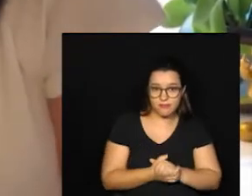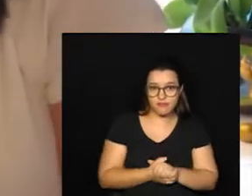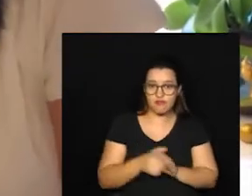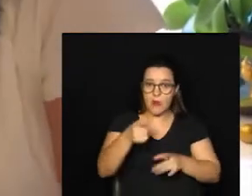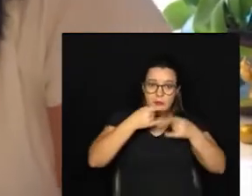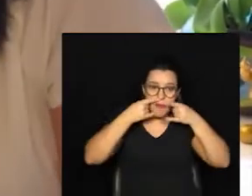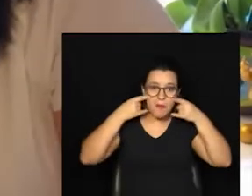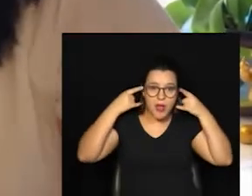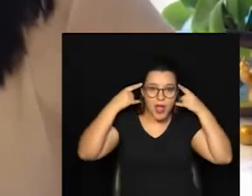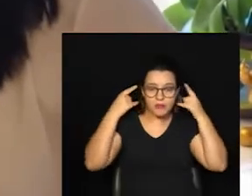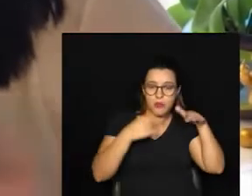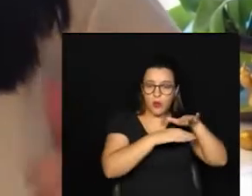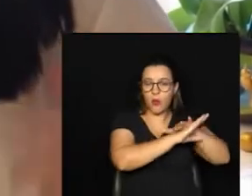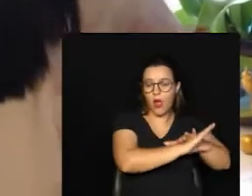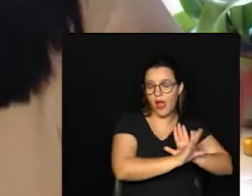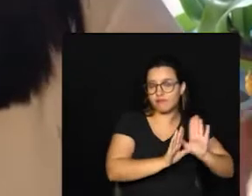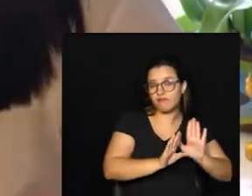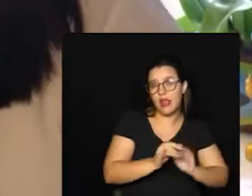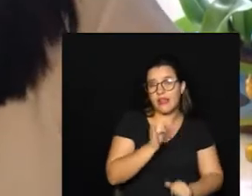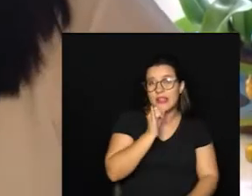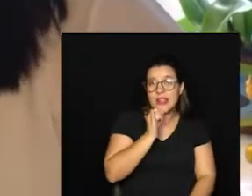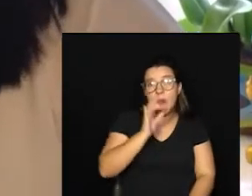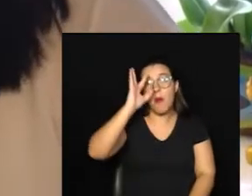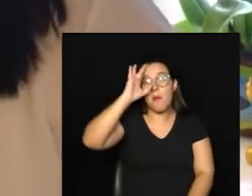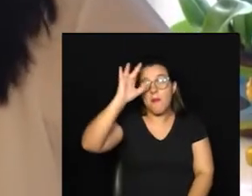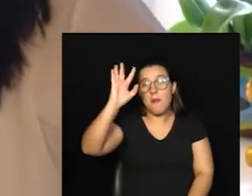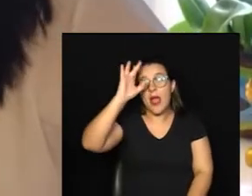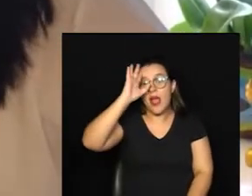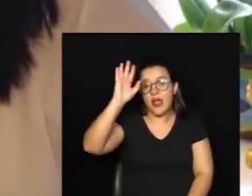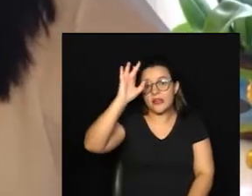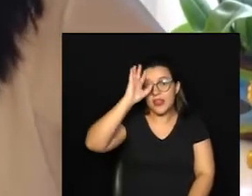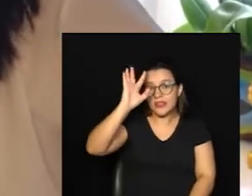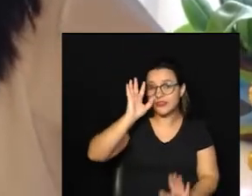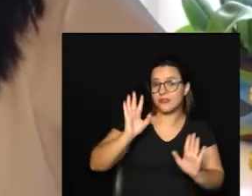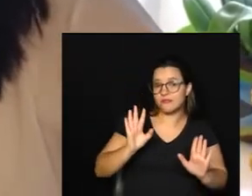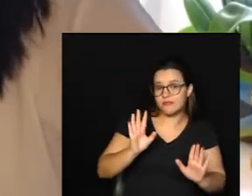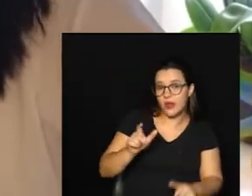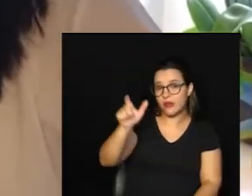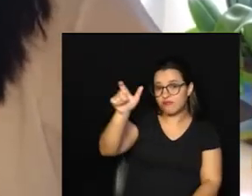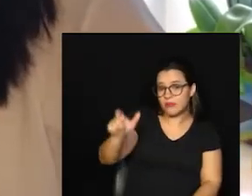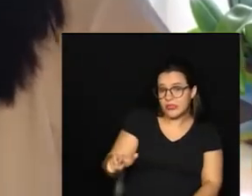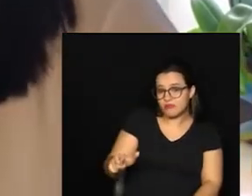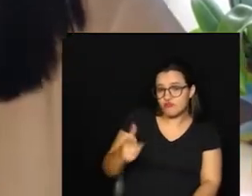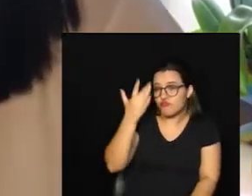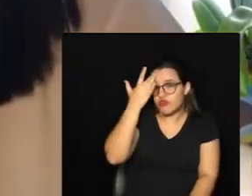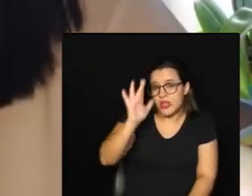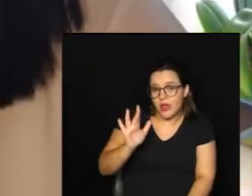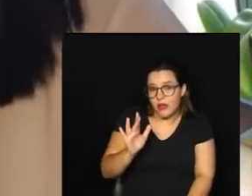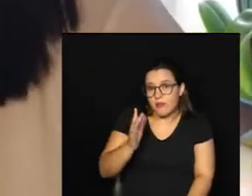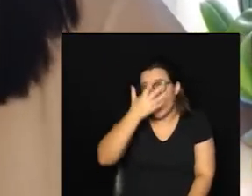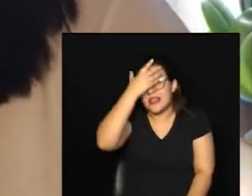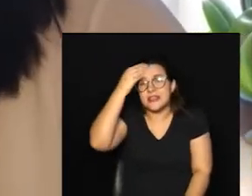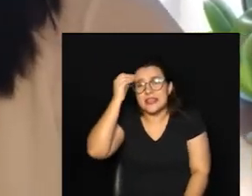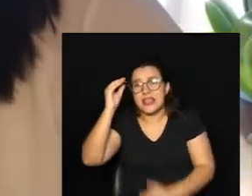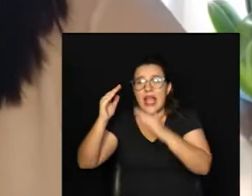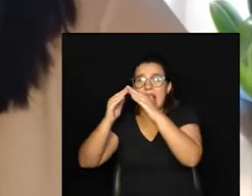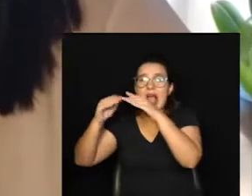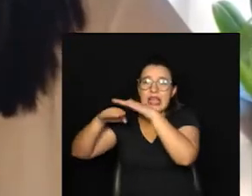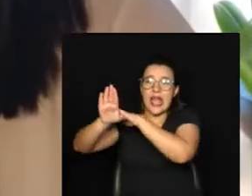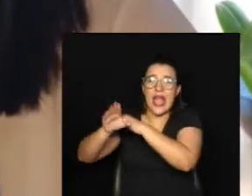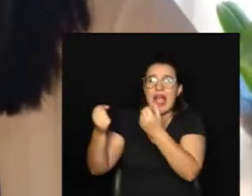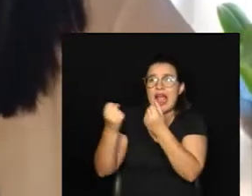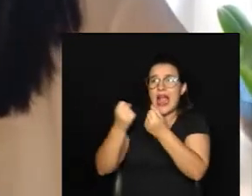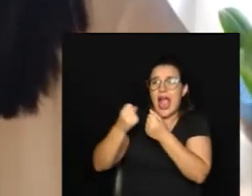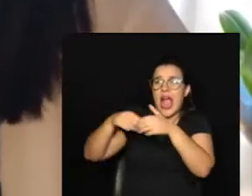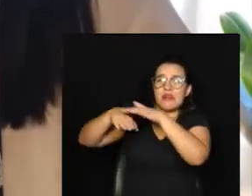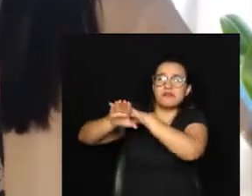lojas. Vamos supor, criar o direito de dúvida do consumidor. Pode ser que ele tenha esquecido, que esteja